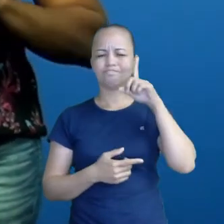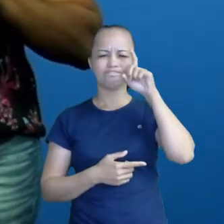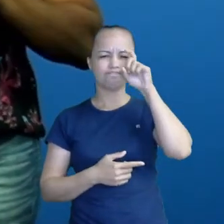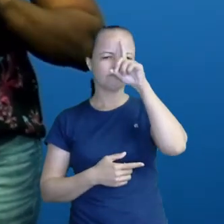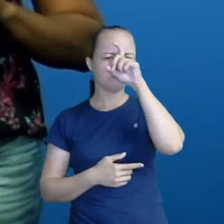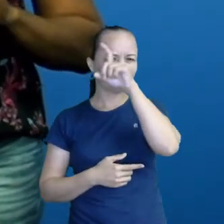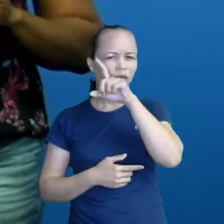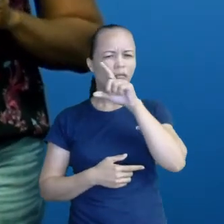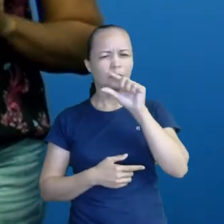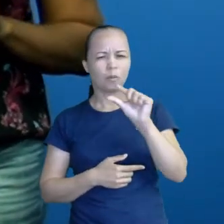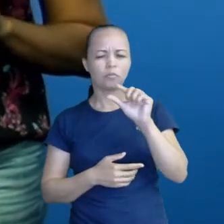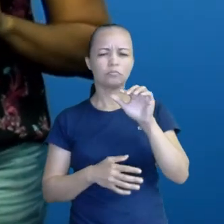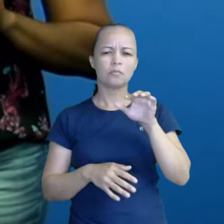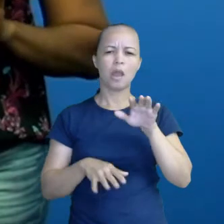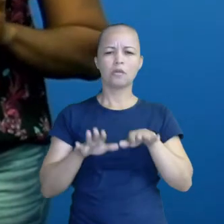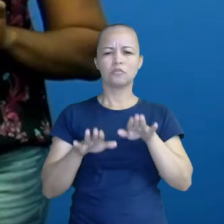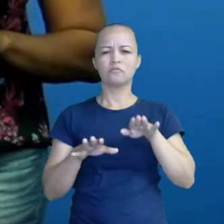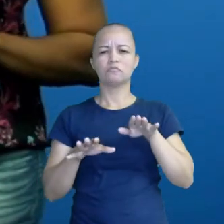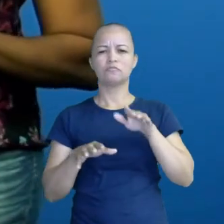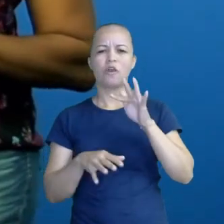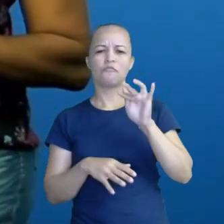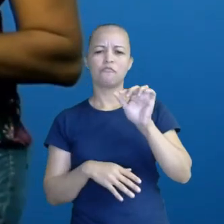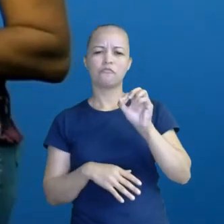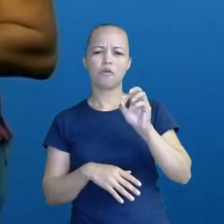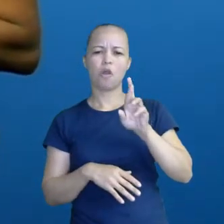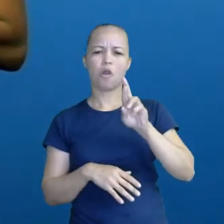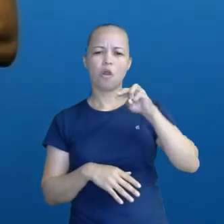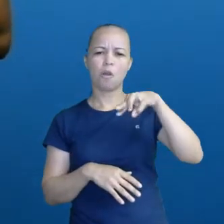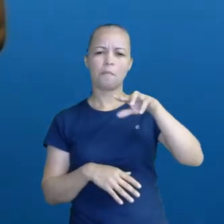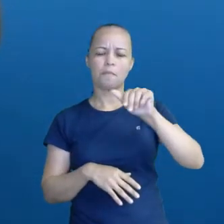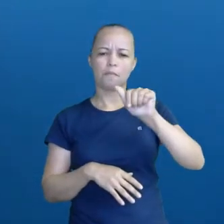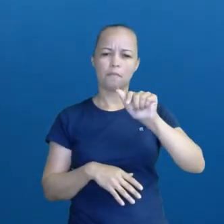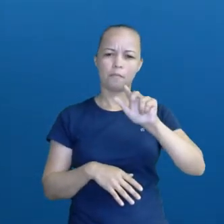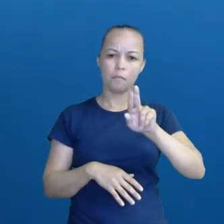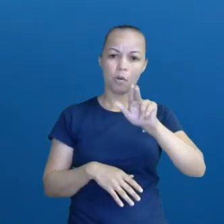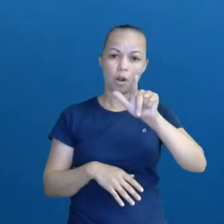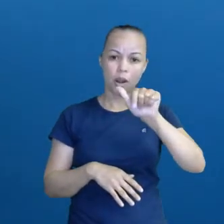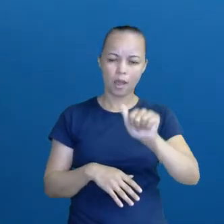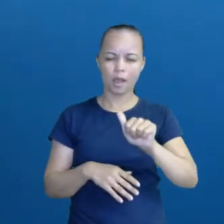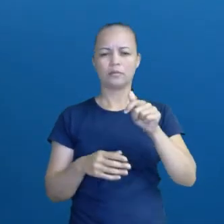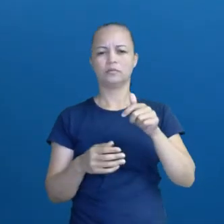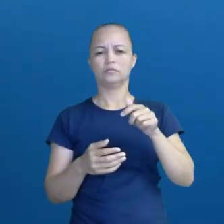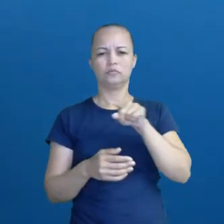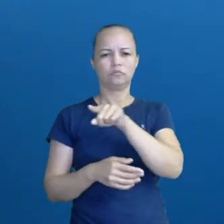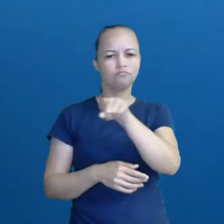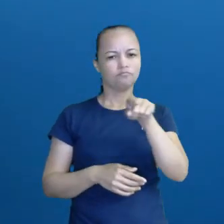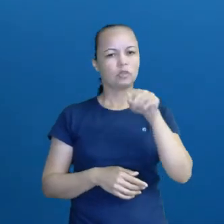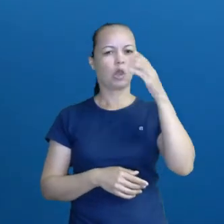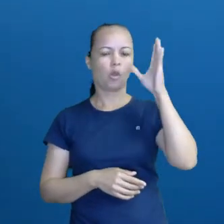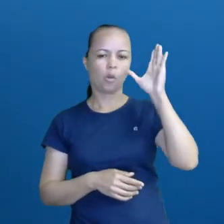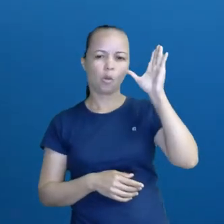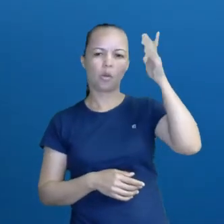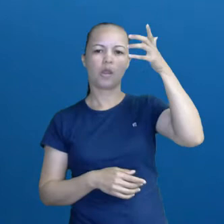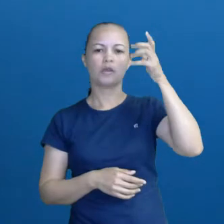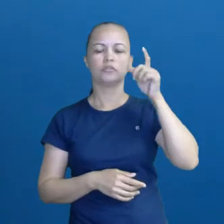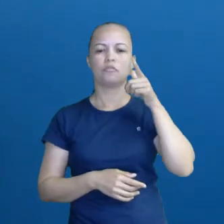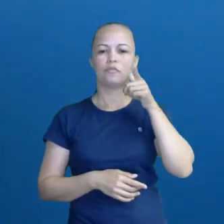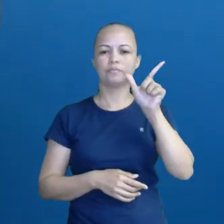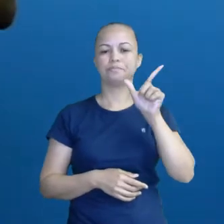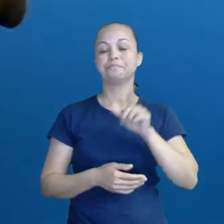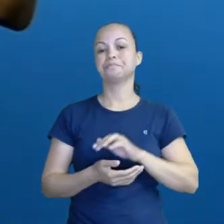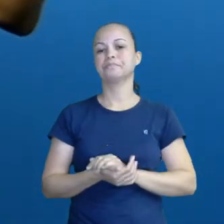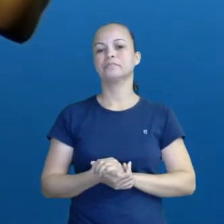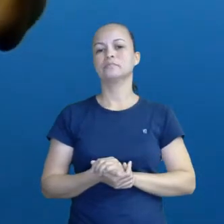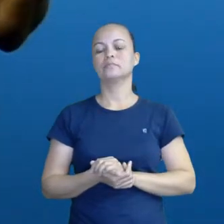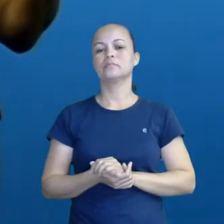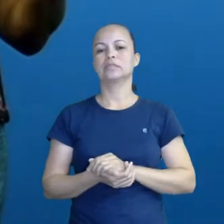difícil mas de acordo com a forma você vai conseguir resolver veja que ele